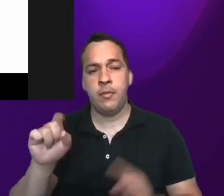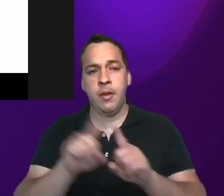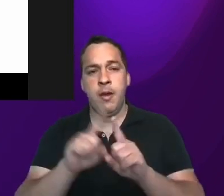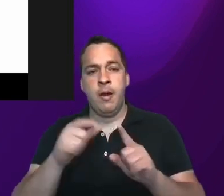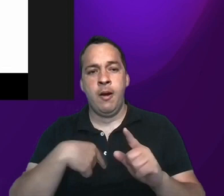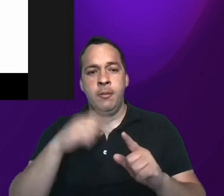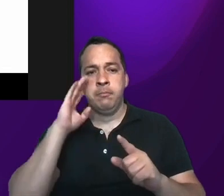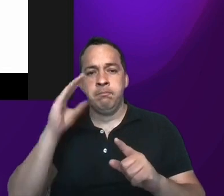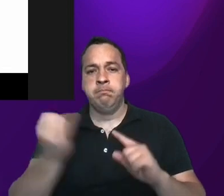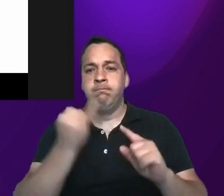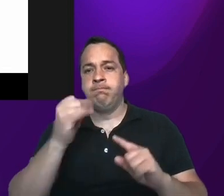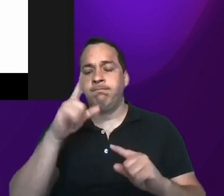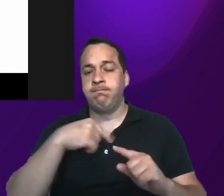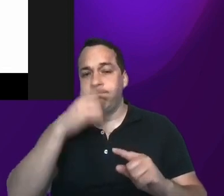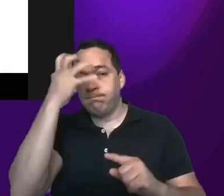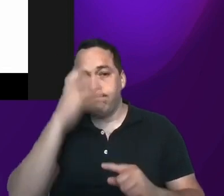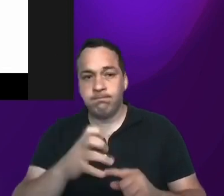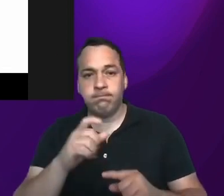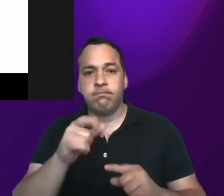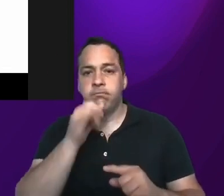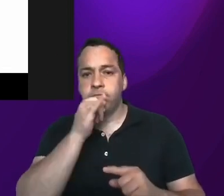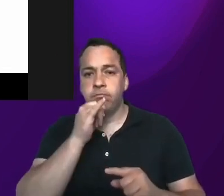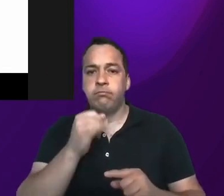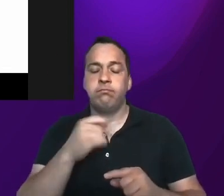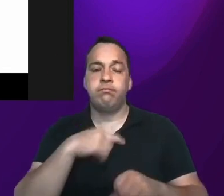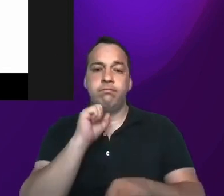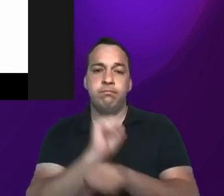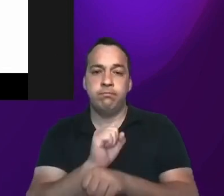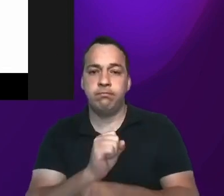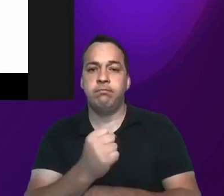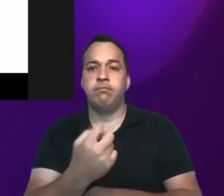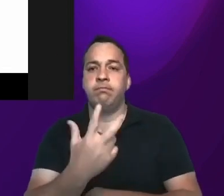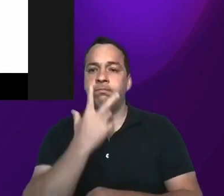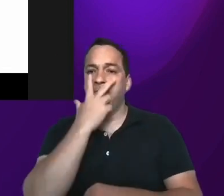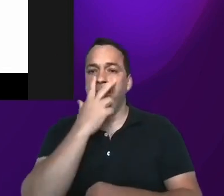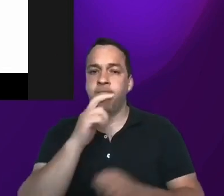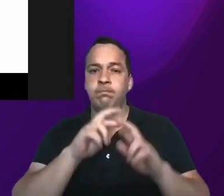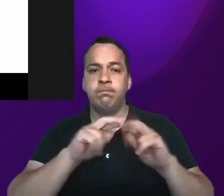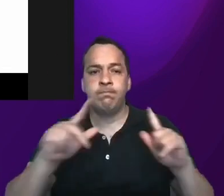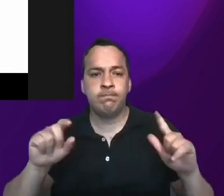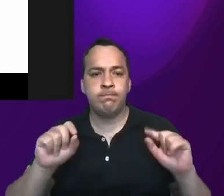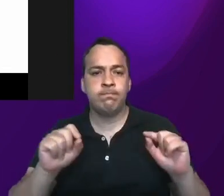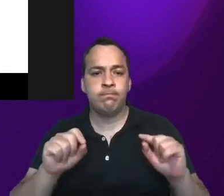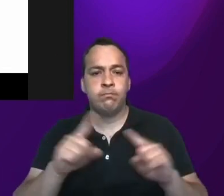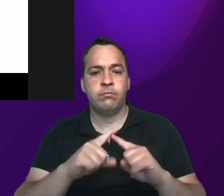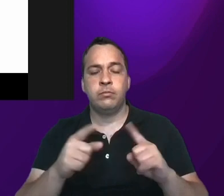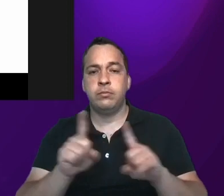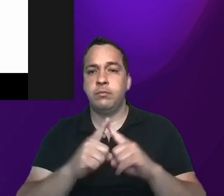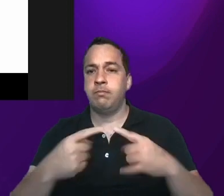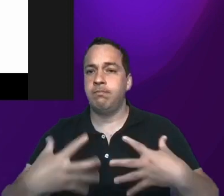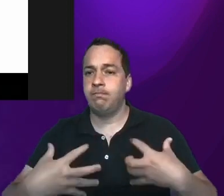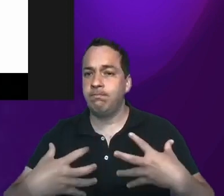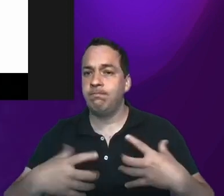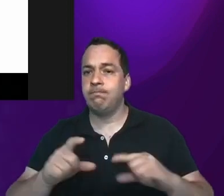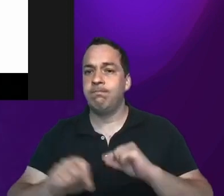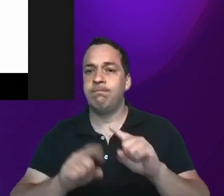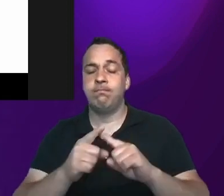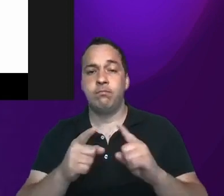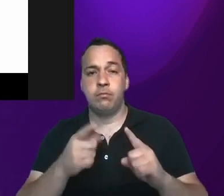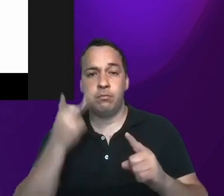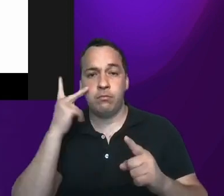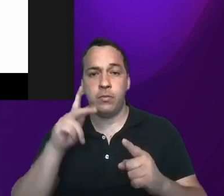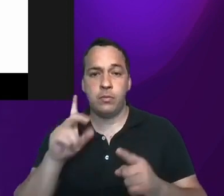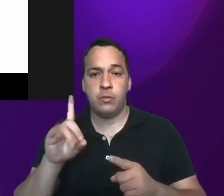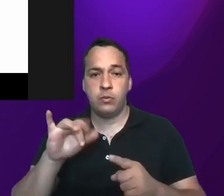agudos. Sedação, comorbidade, ventilação mecânica, acidose, e outros que estão também relacionados à diálise, como